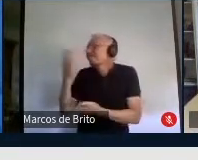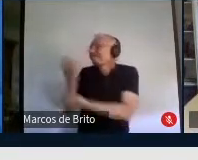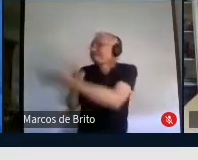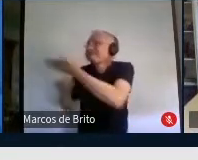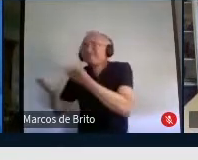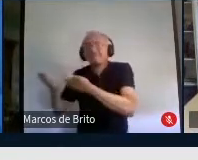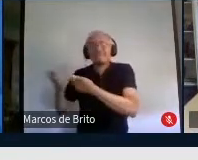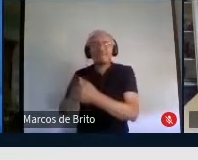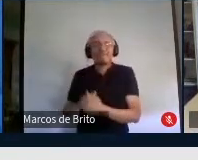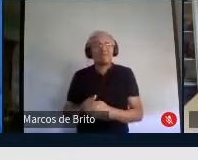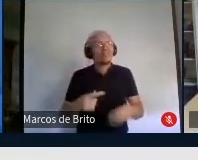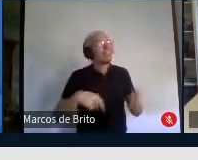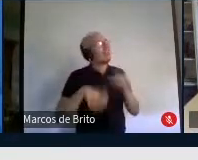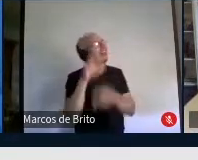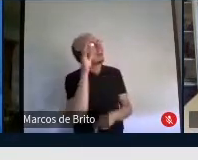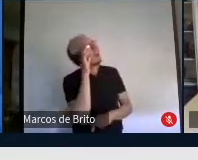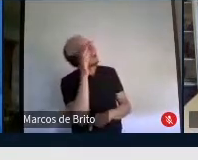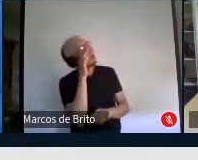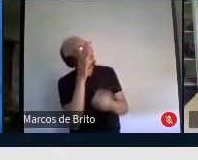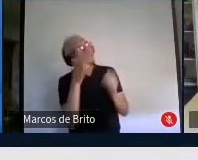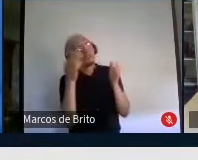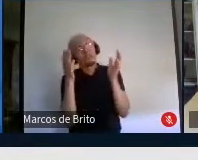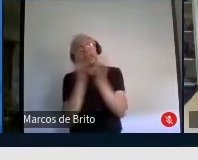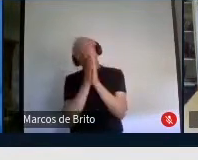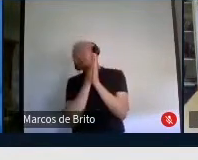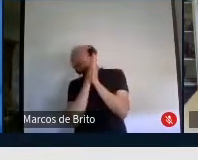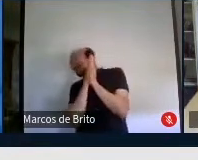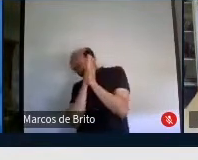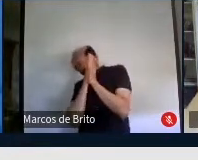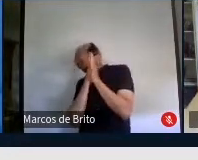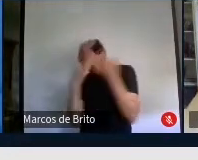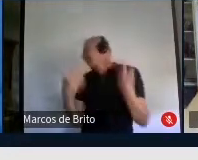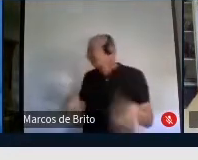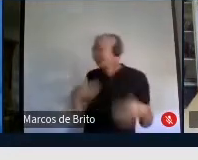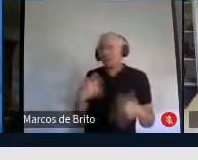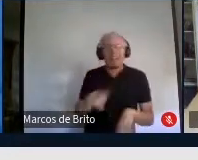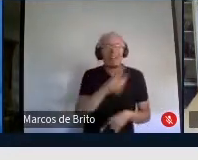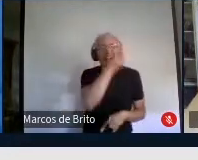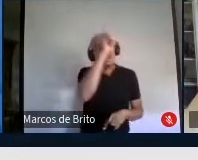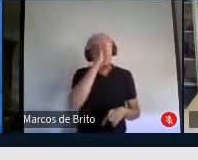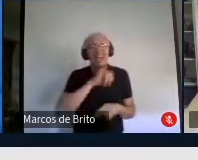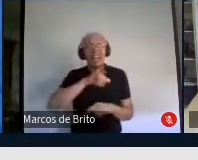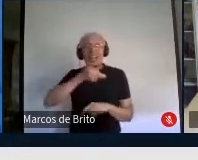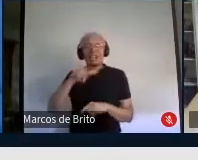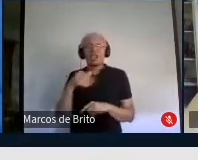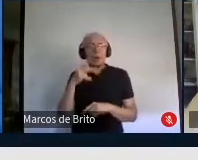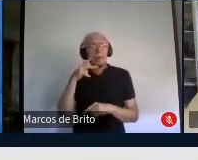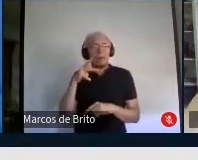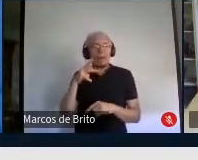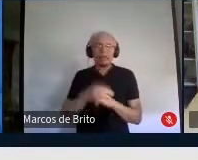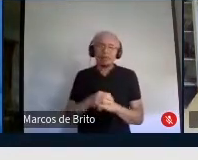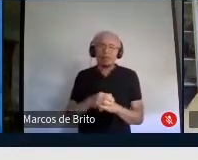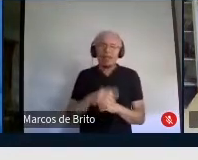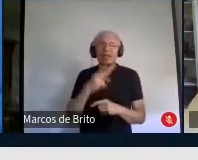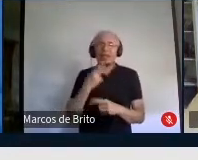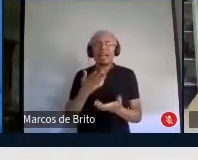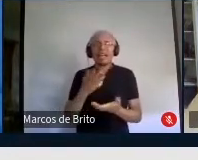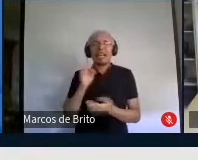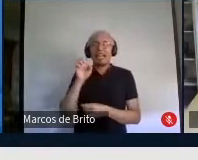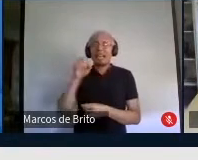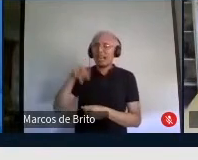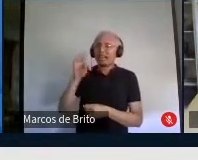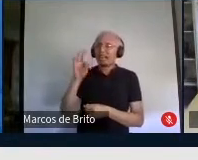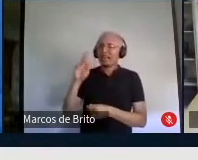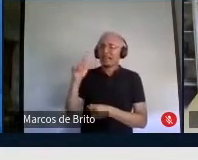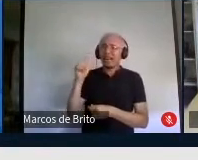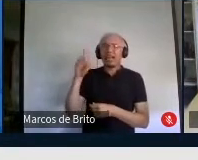É, professor Carlos, ai, conheci o professor Carlos lá em João Pessoa, né, no Entrade, e fiquei